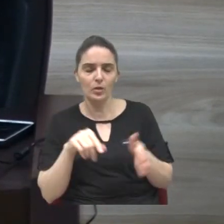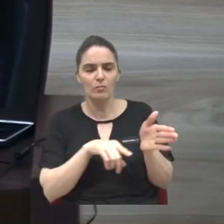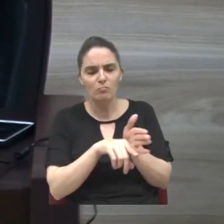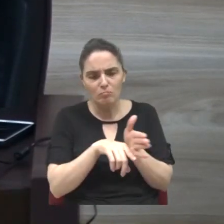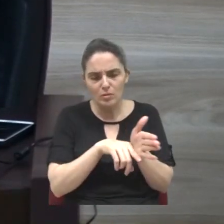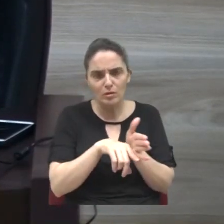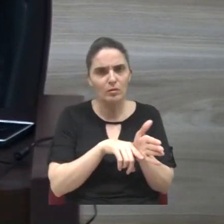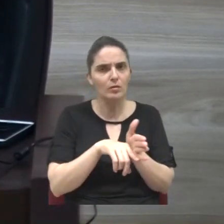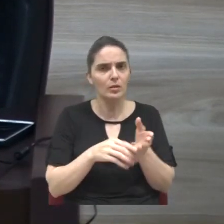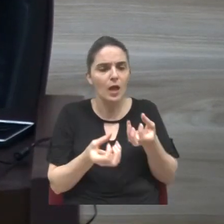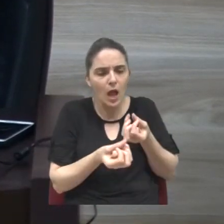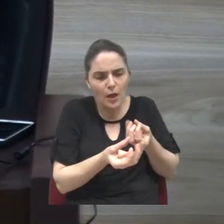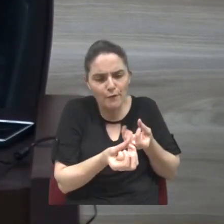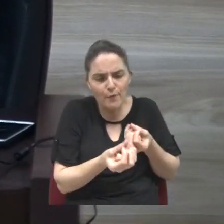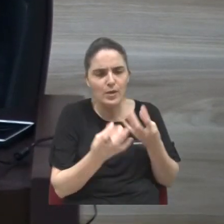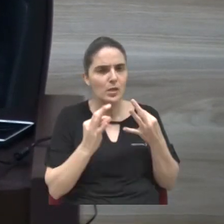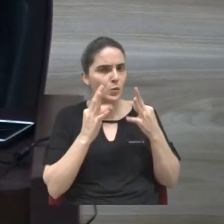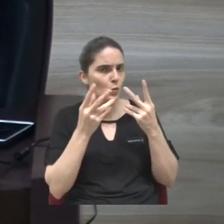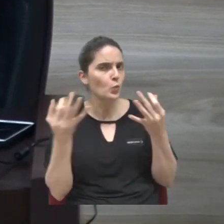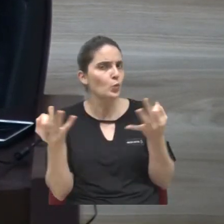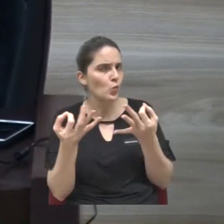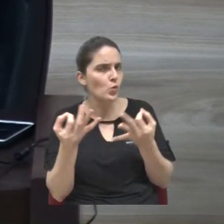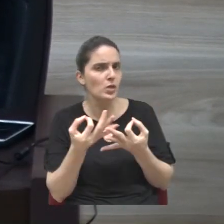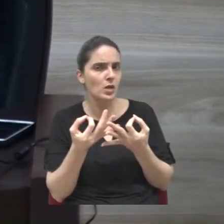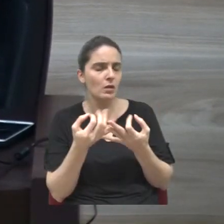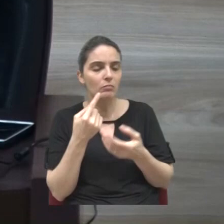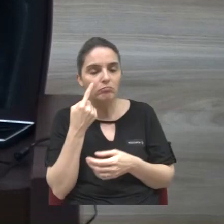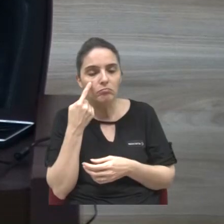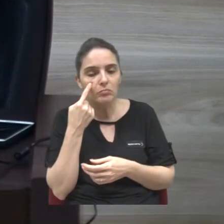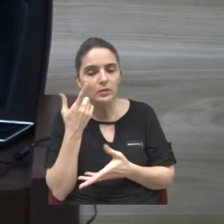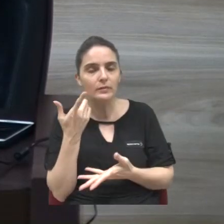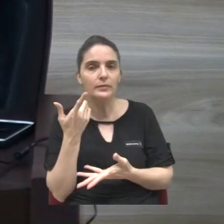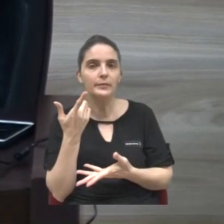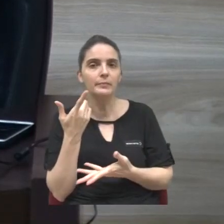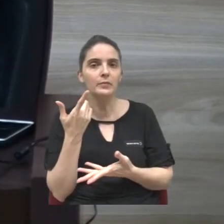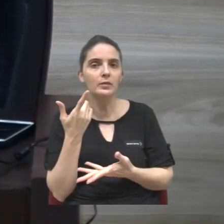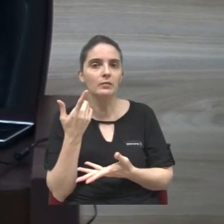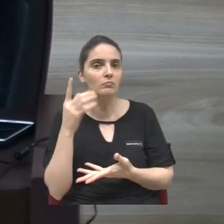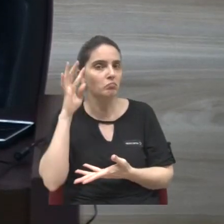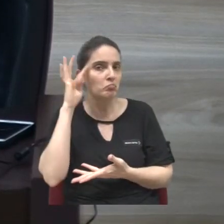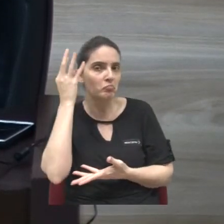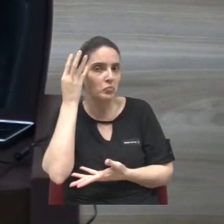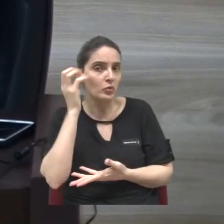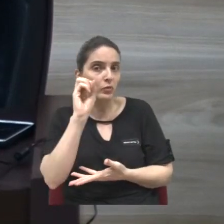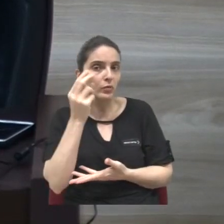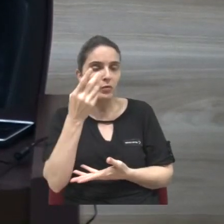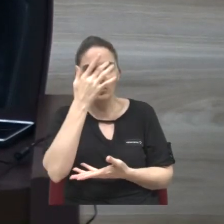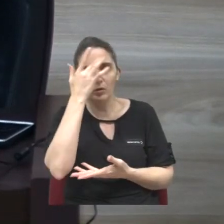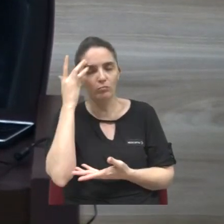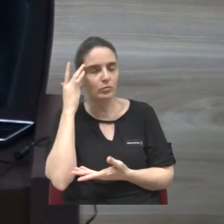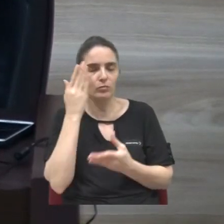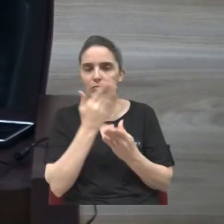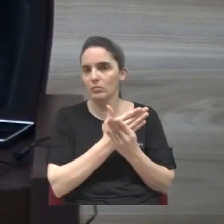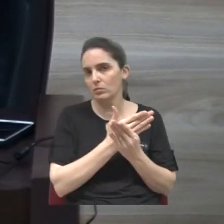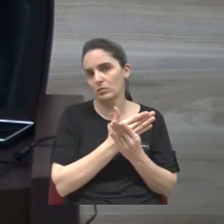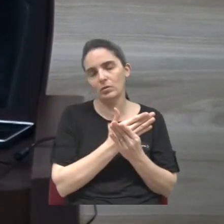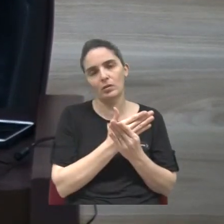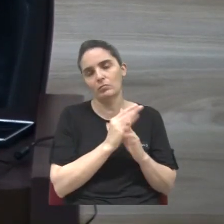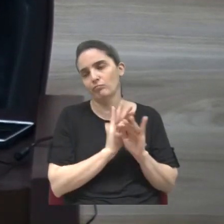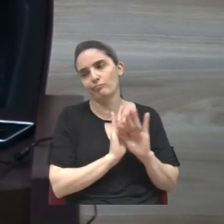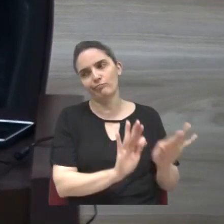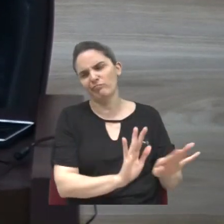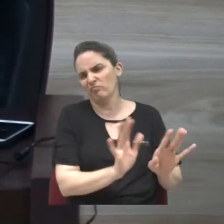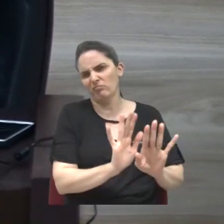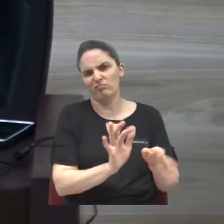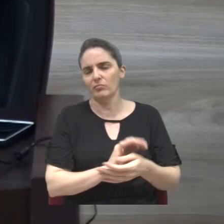foram equacionados, ou o munícipe desistiu de abrir um processo administrativo. Gimenez afirmou